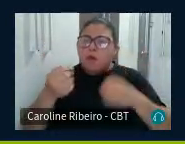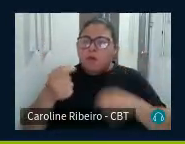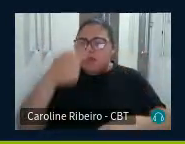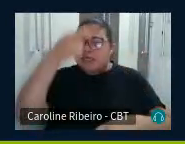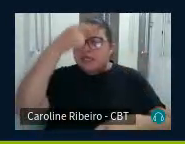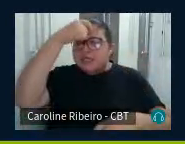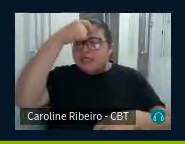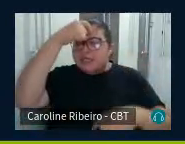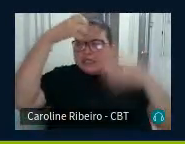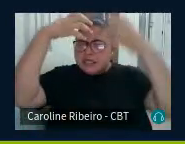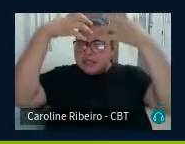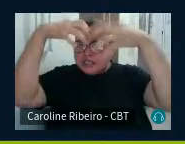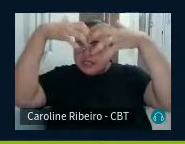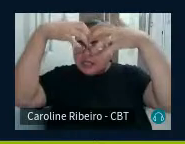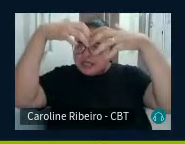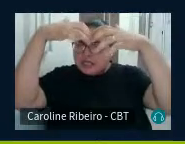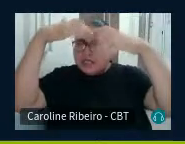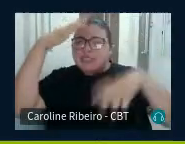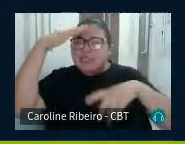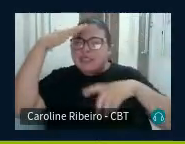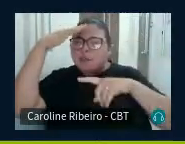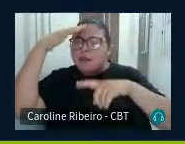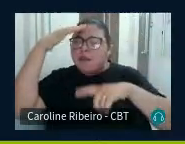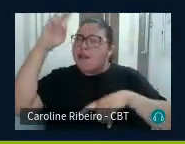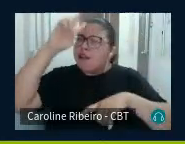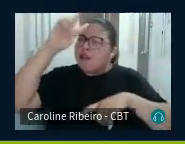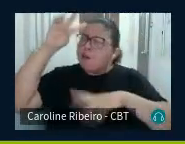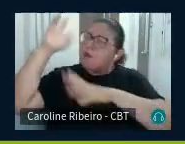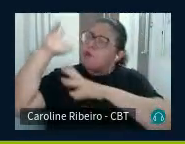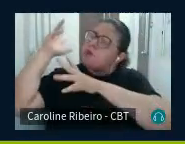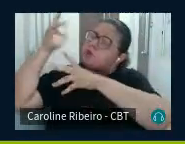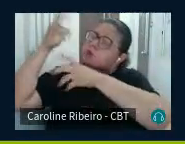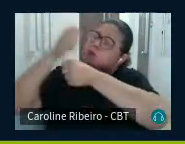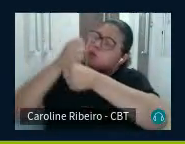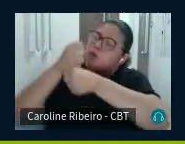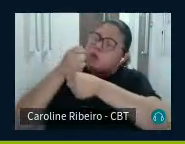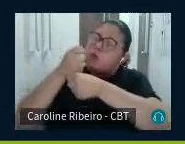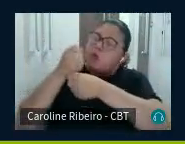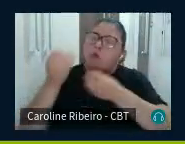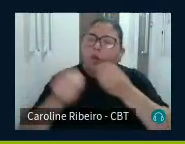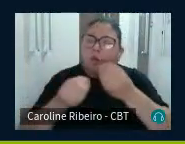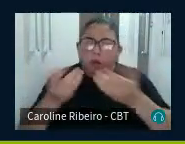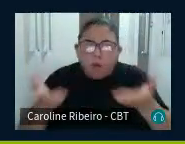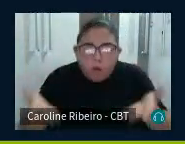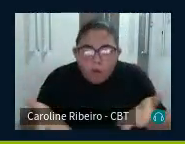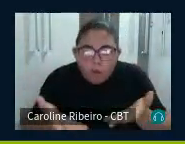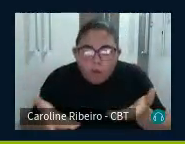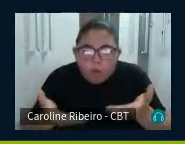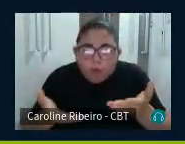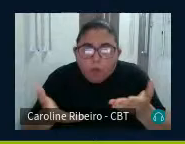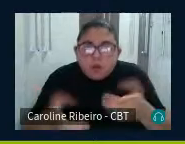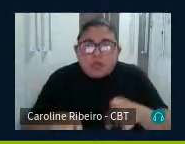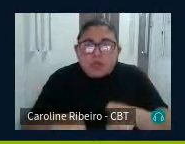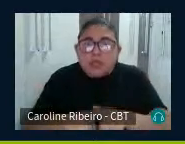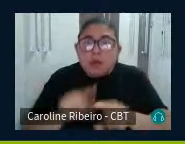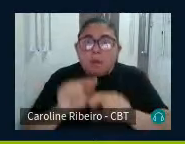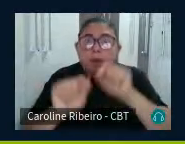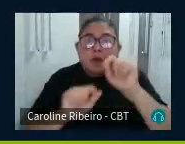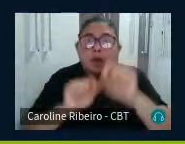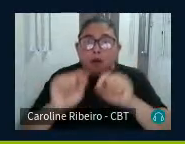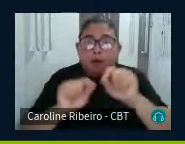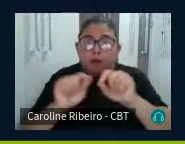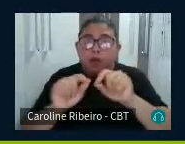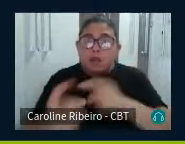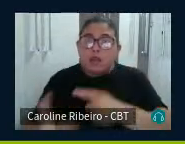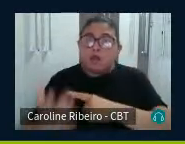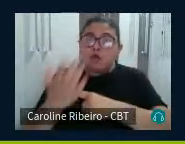porque esse olhar para trás ajuda no nosso presente, mas também vai nos ajudar